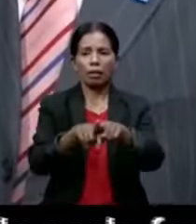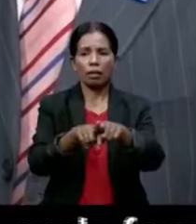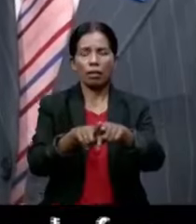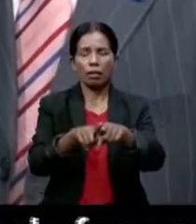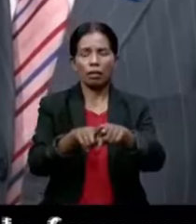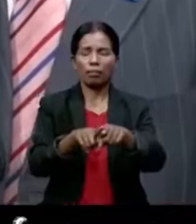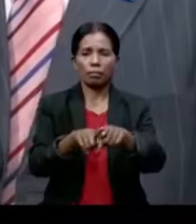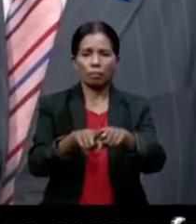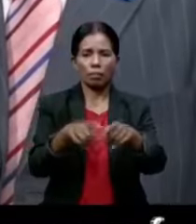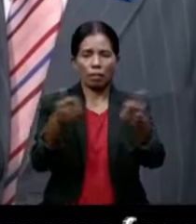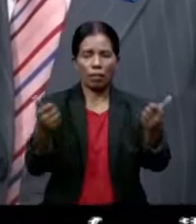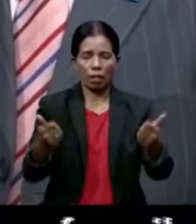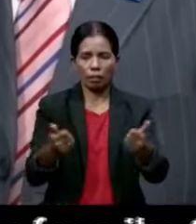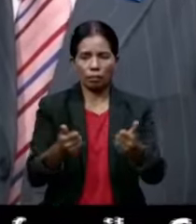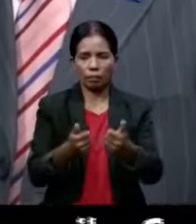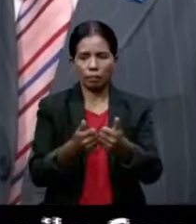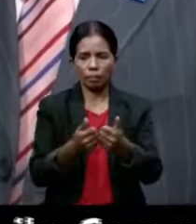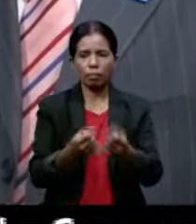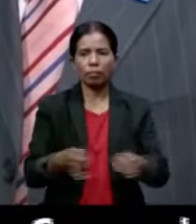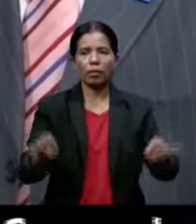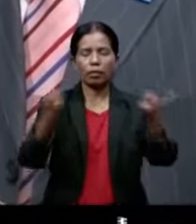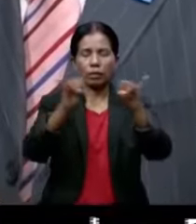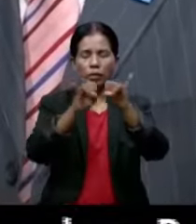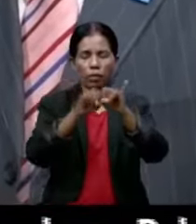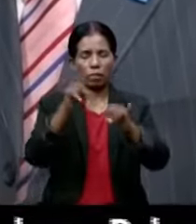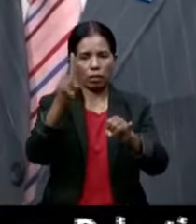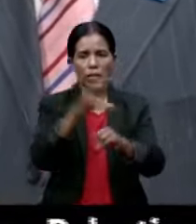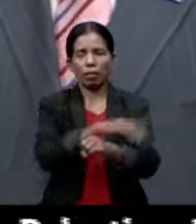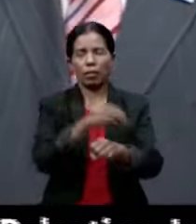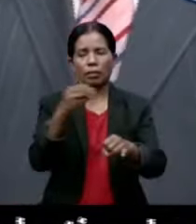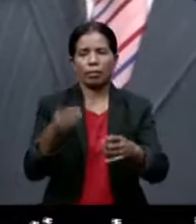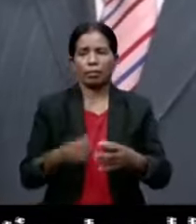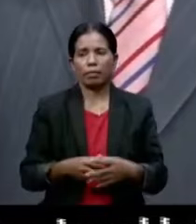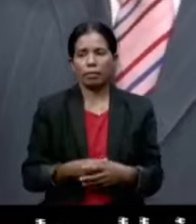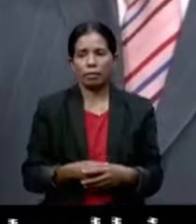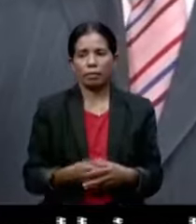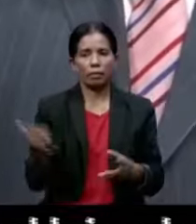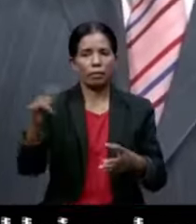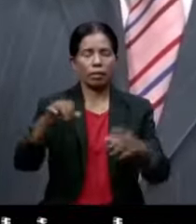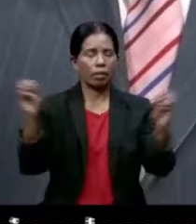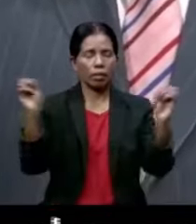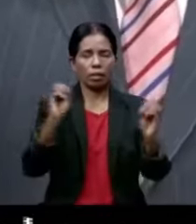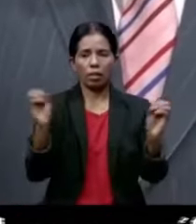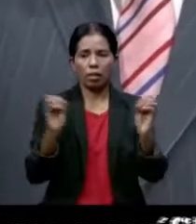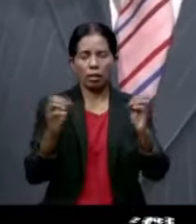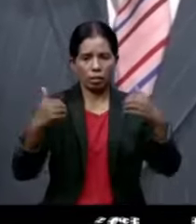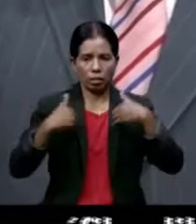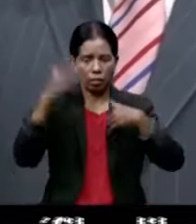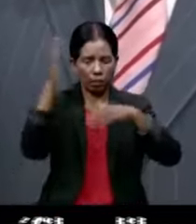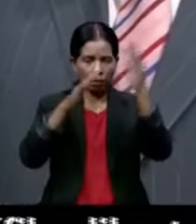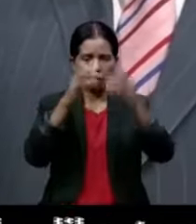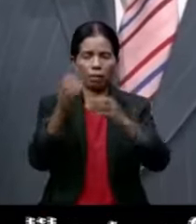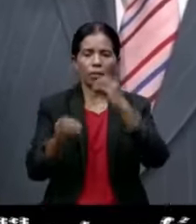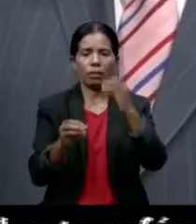agencia hanesang institusaun autonoma ida nebe se ela é problema com o